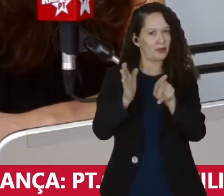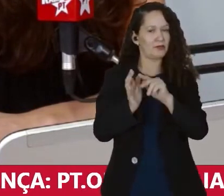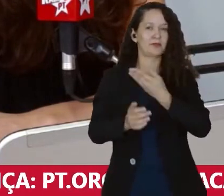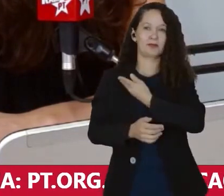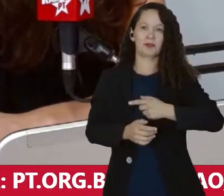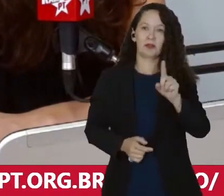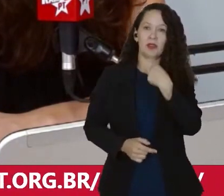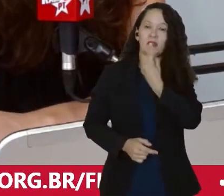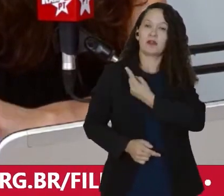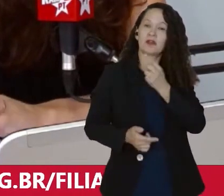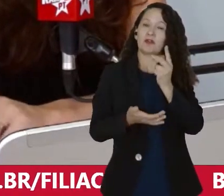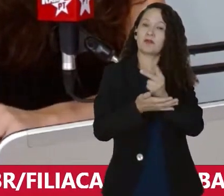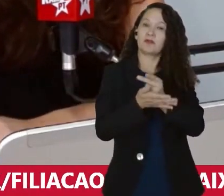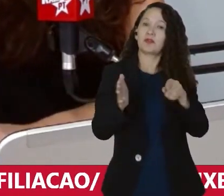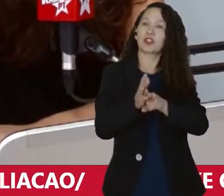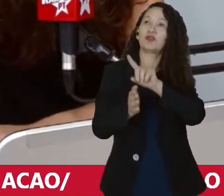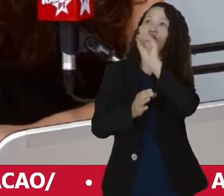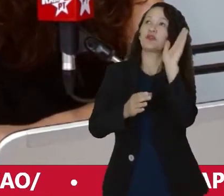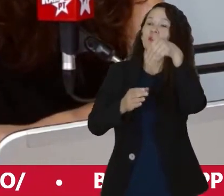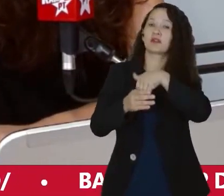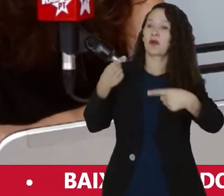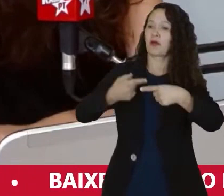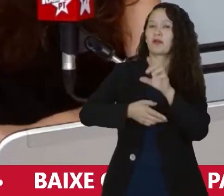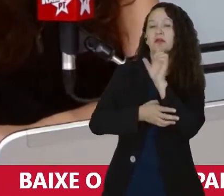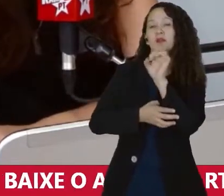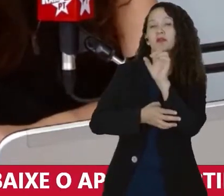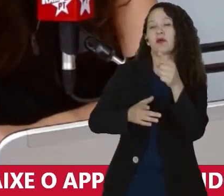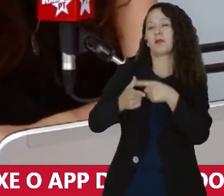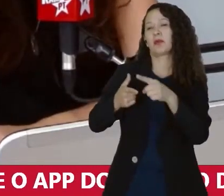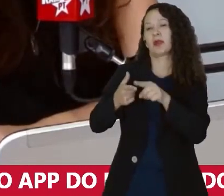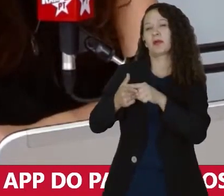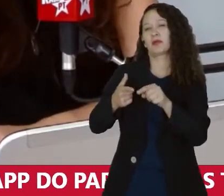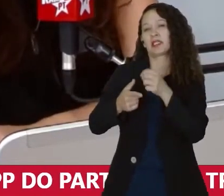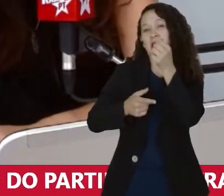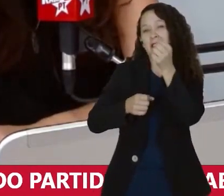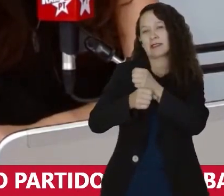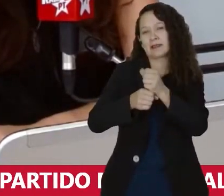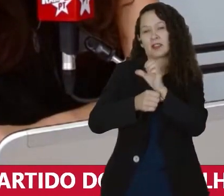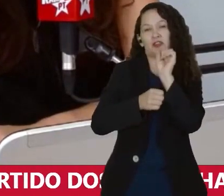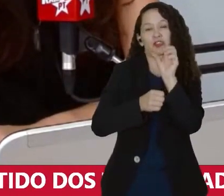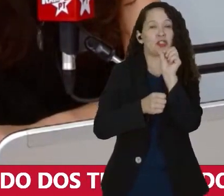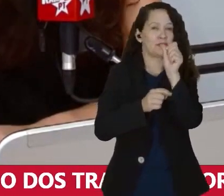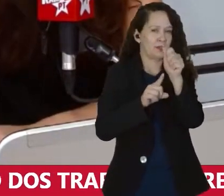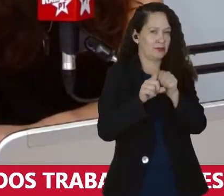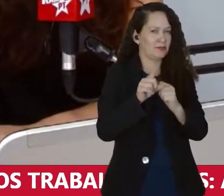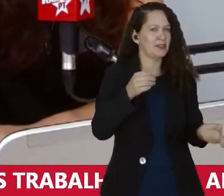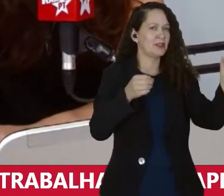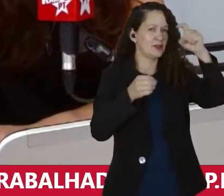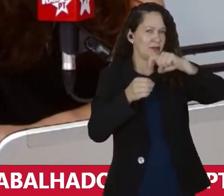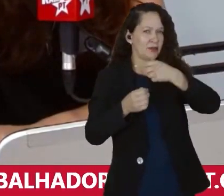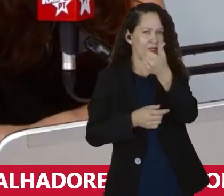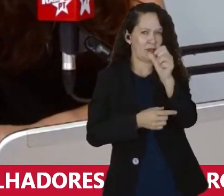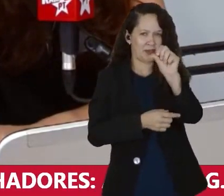a gente chegar no dia da eleição e estar debatendo somente as crises dos últimos 6 meses. Se a gente voltar para 2019, tem